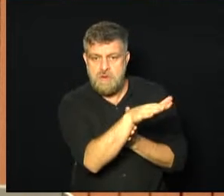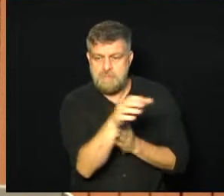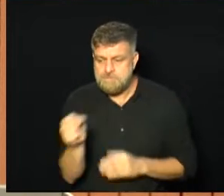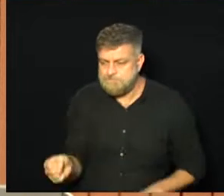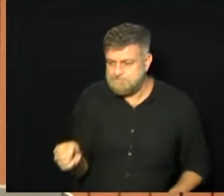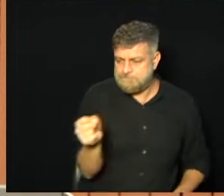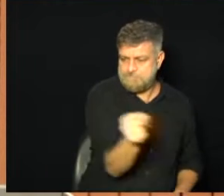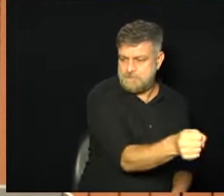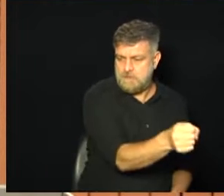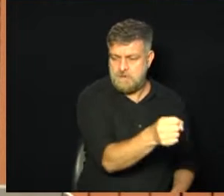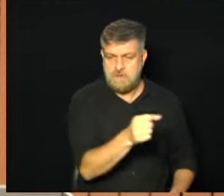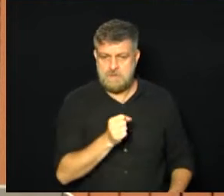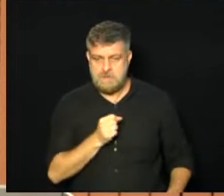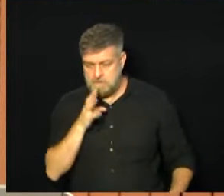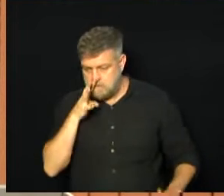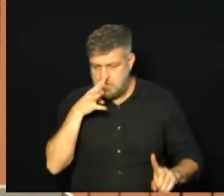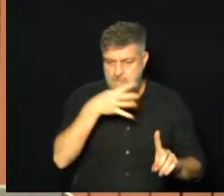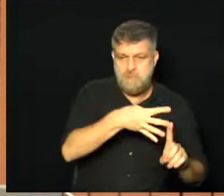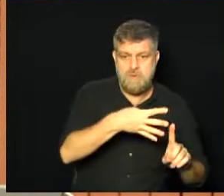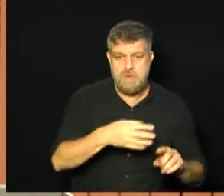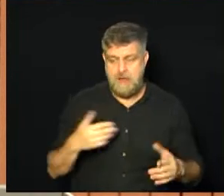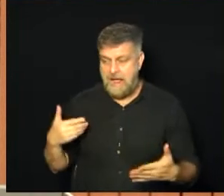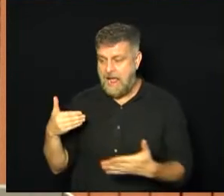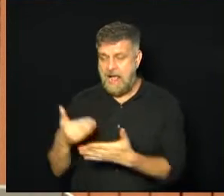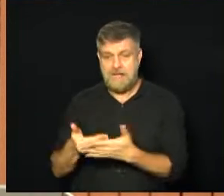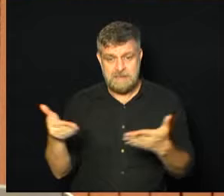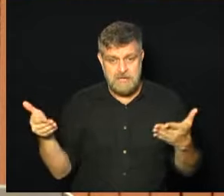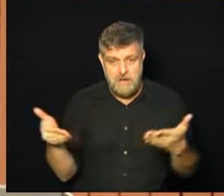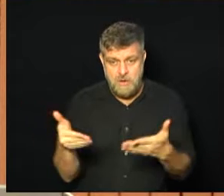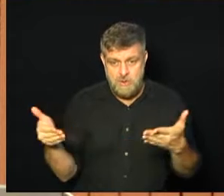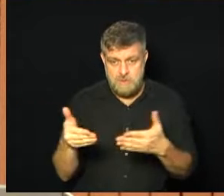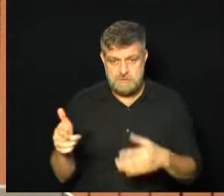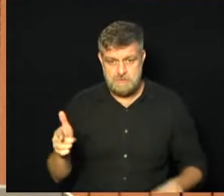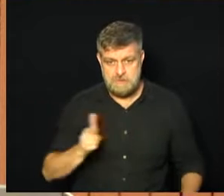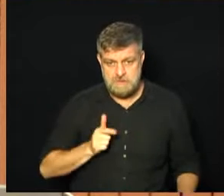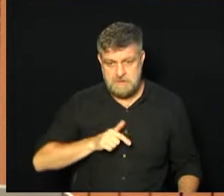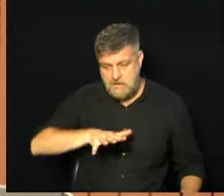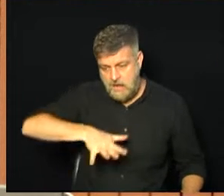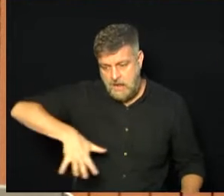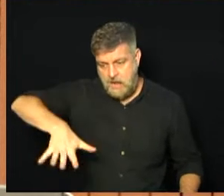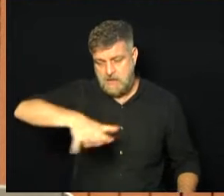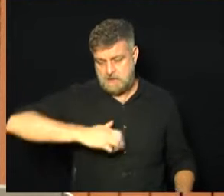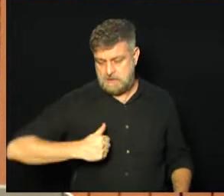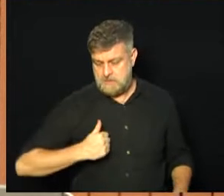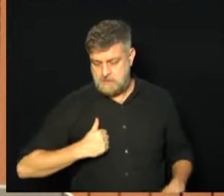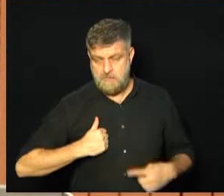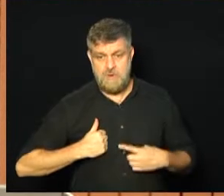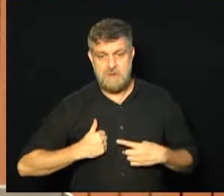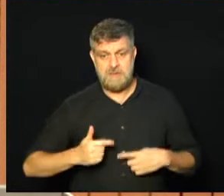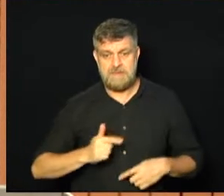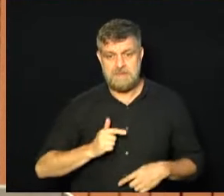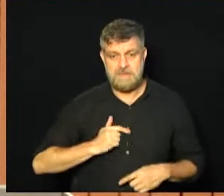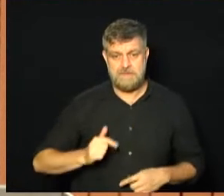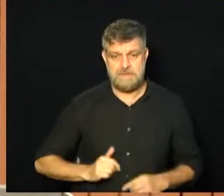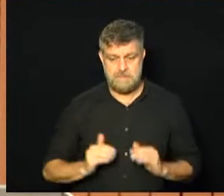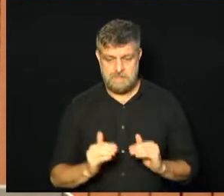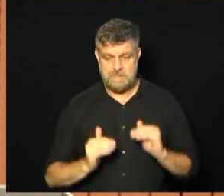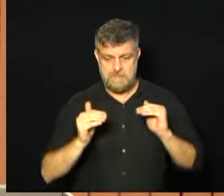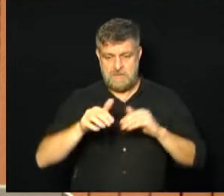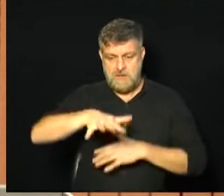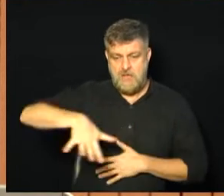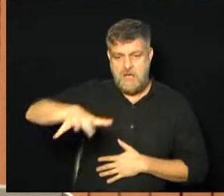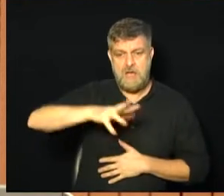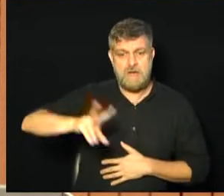vilipendiado. Até hoje, o prestígio dele entre antropólogos não é dos melhores. Ele tem um prestígio maior entre historiadores do